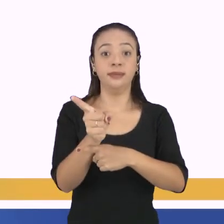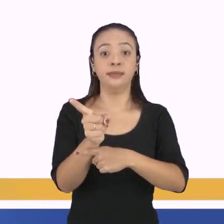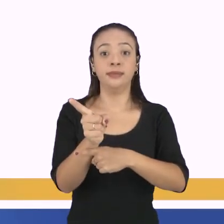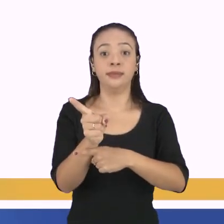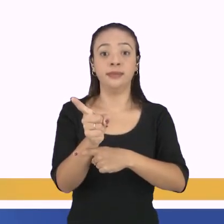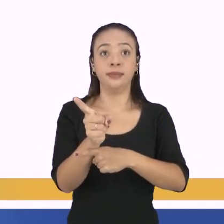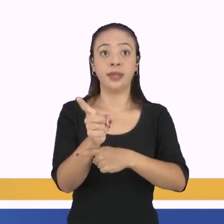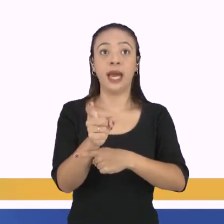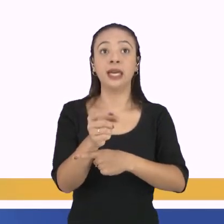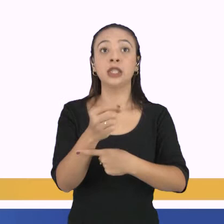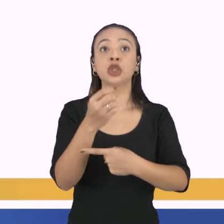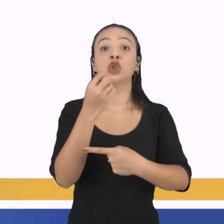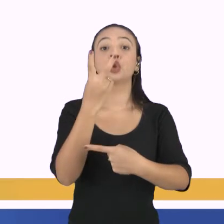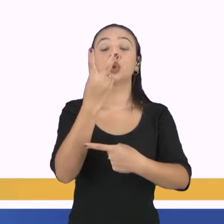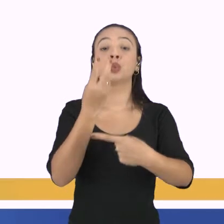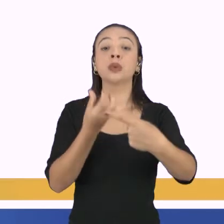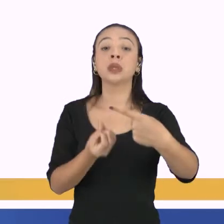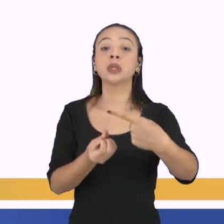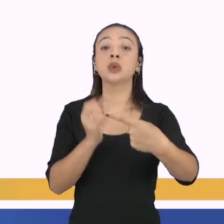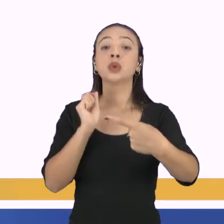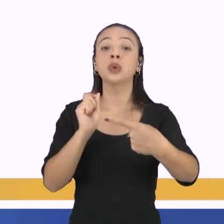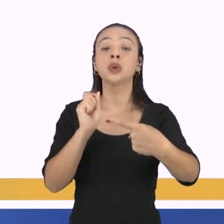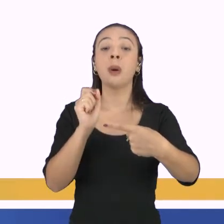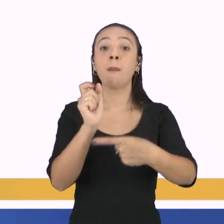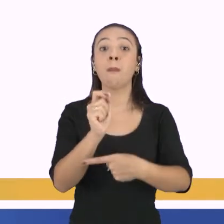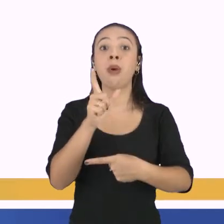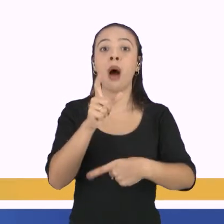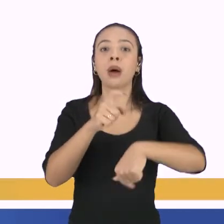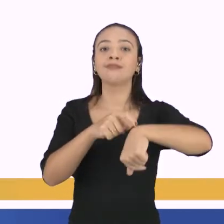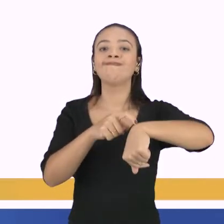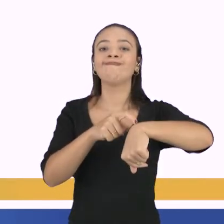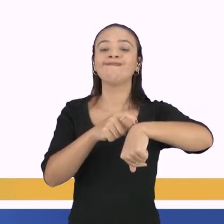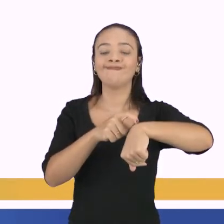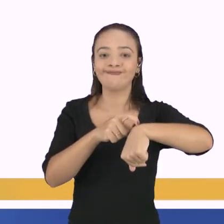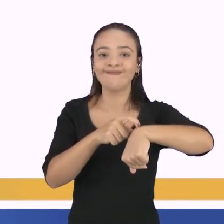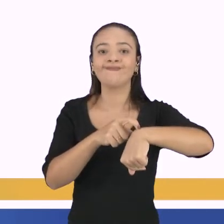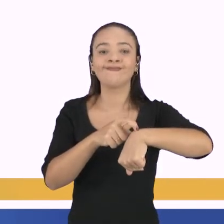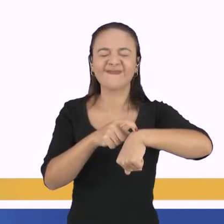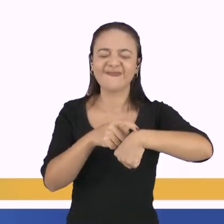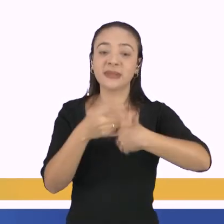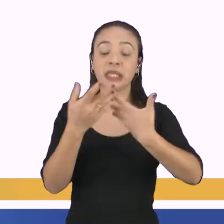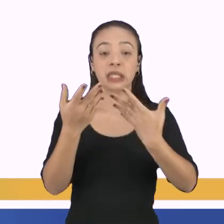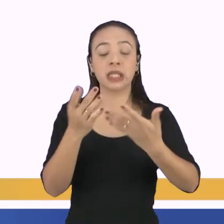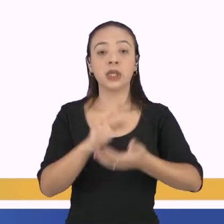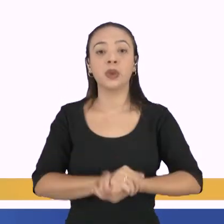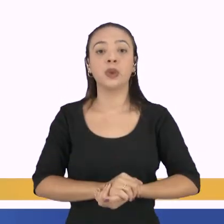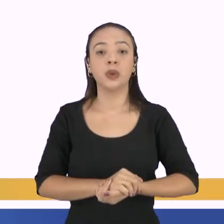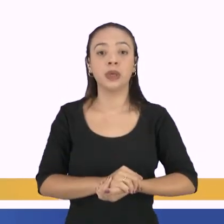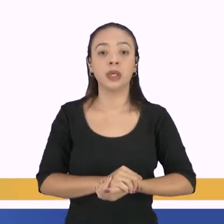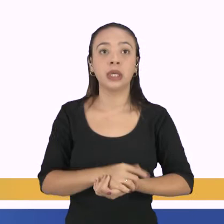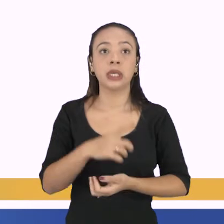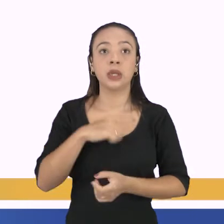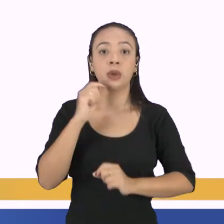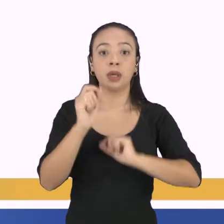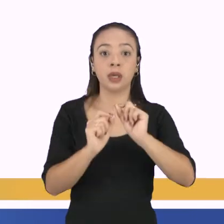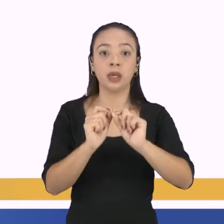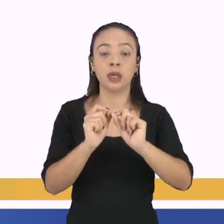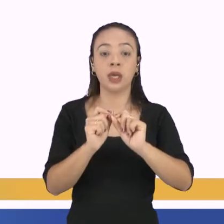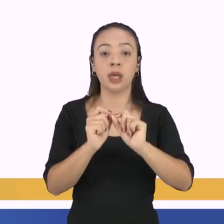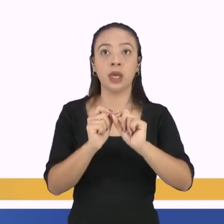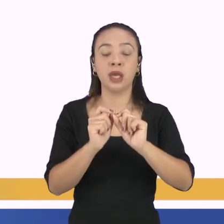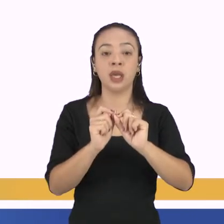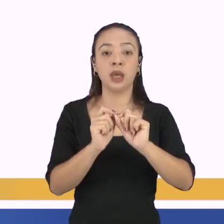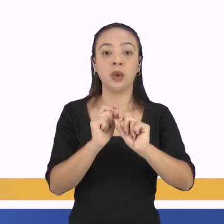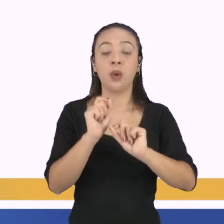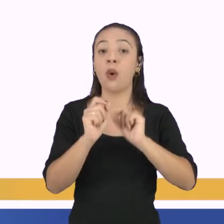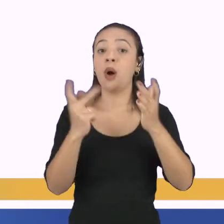certo? E de 2 para 6 eu aumentei o meu tempo, ou seja, eu estou, no caso aí, com as minhas setinhas na mesma direção, no